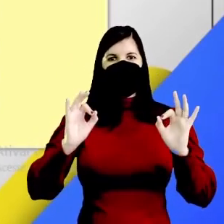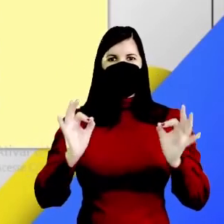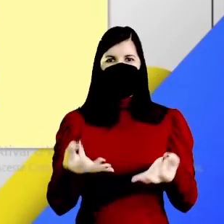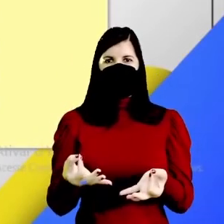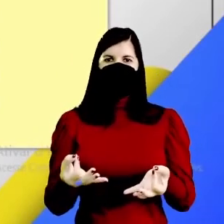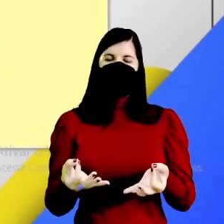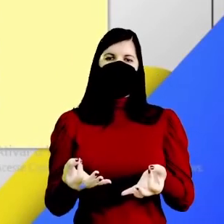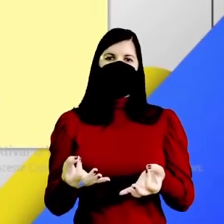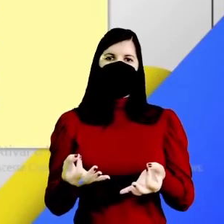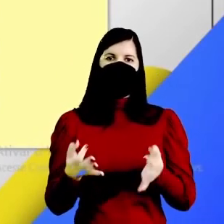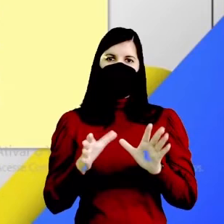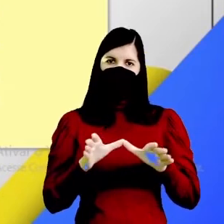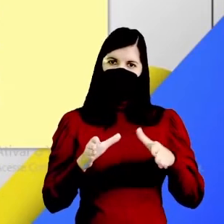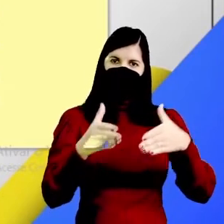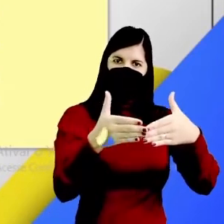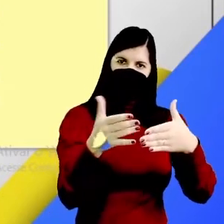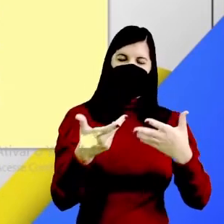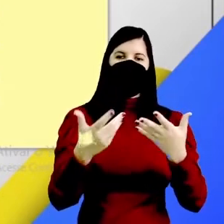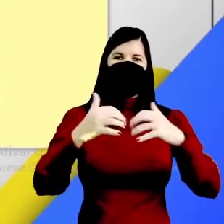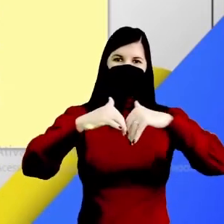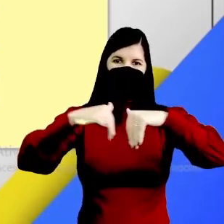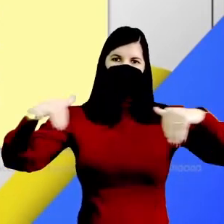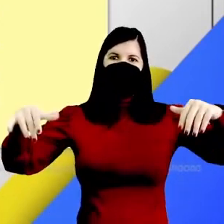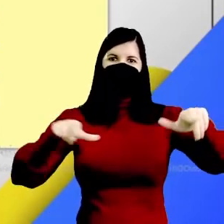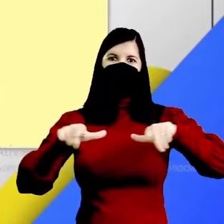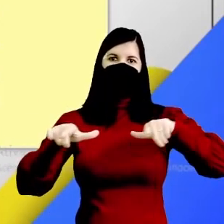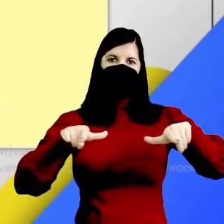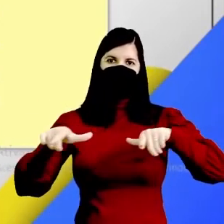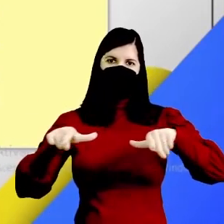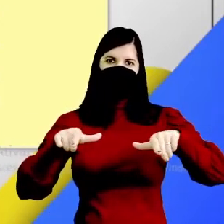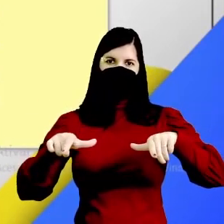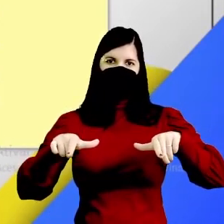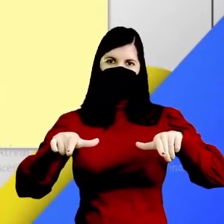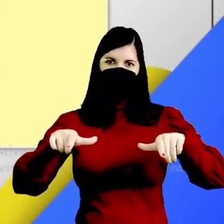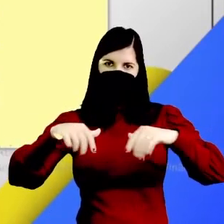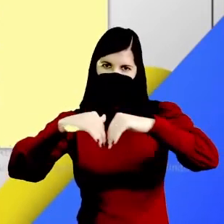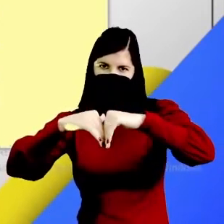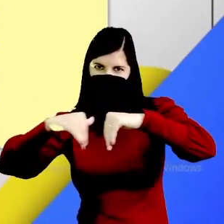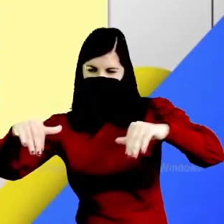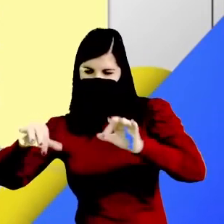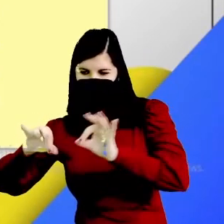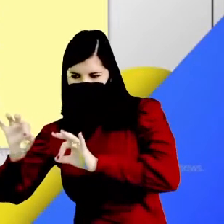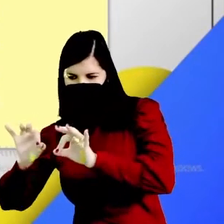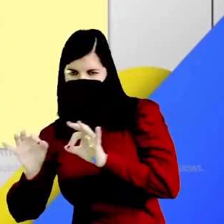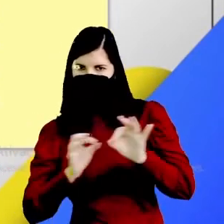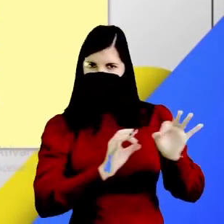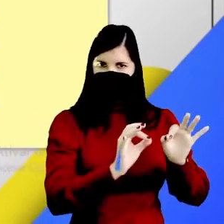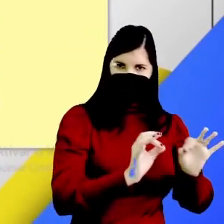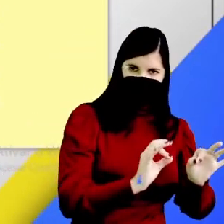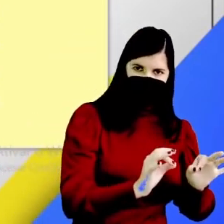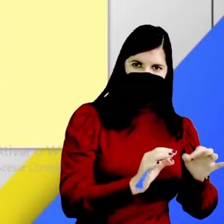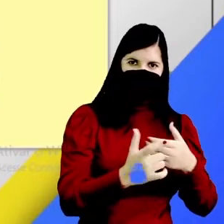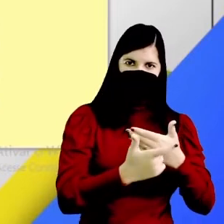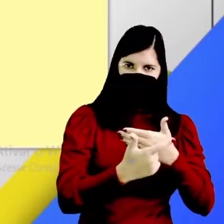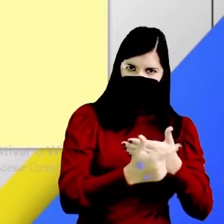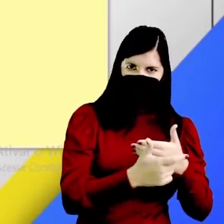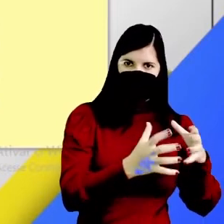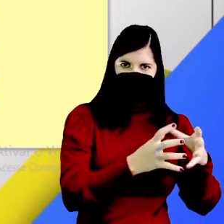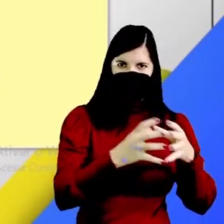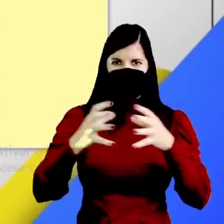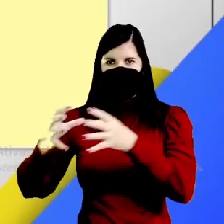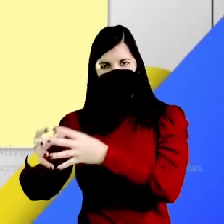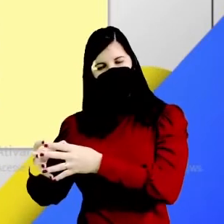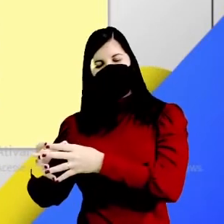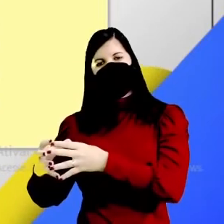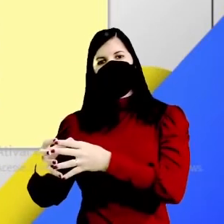Então, o foco principal era a divisão do trabalho. Ele queria tudo dividido, tudo arrumadinho, as tarefas e a separação das funções.